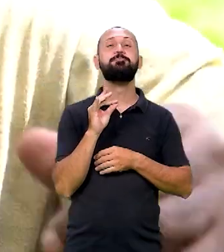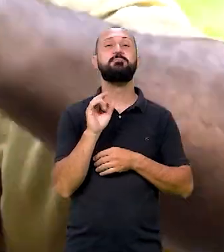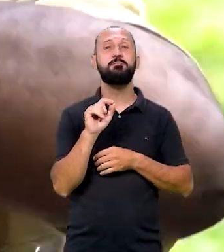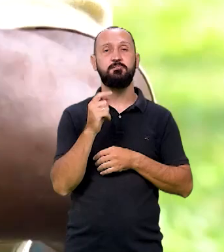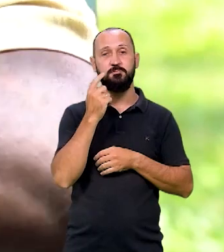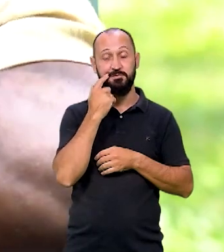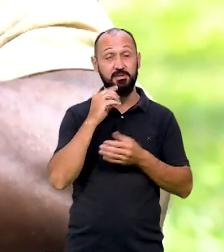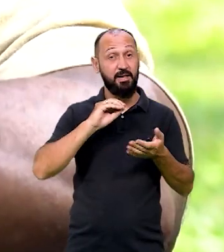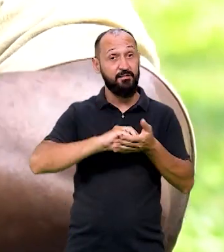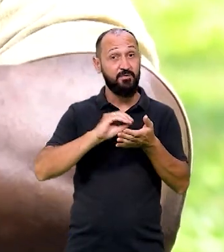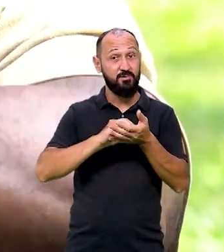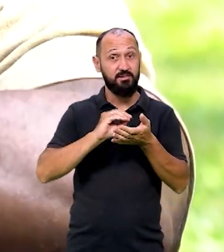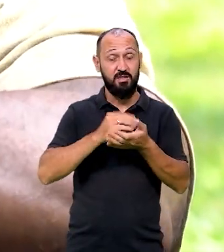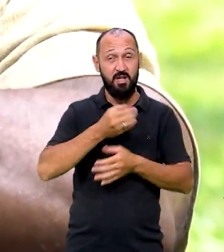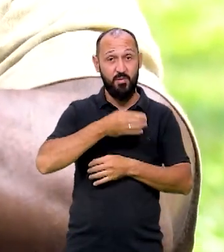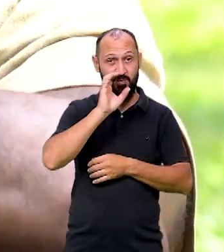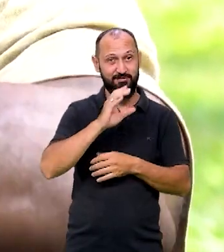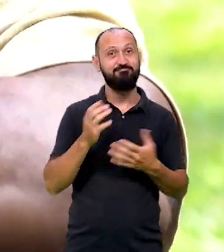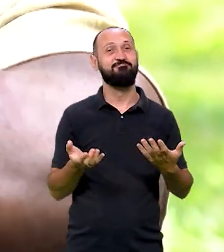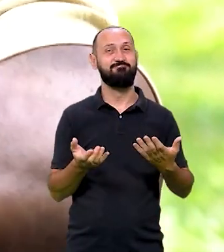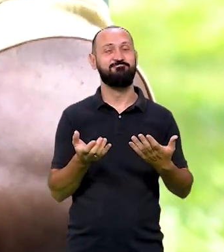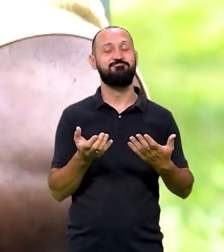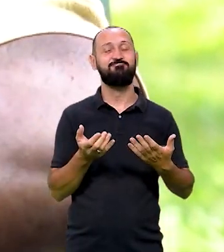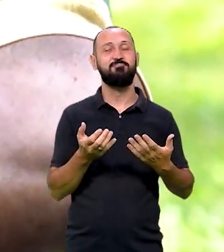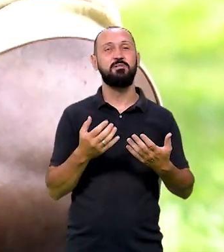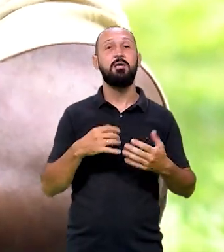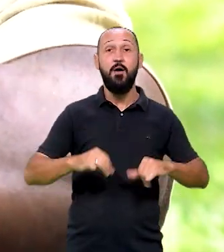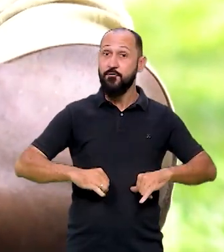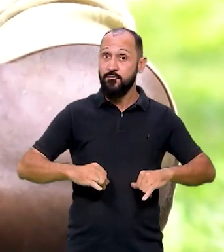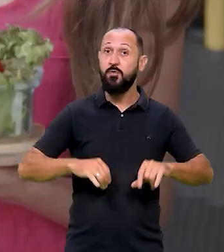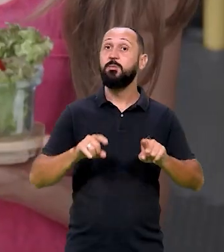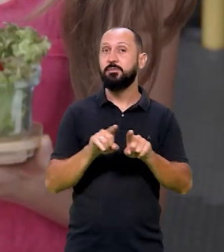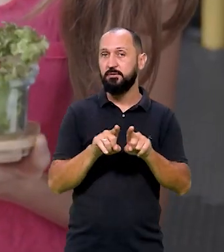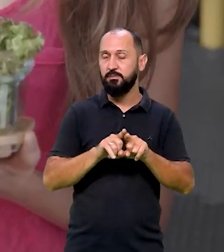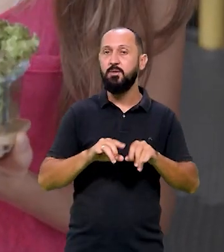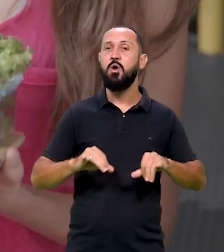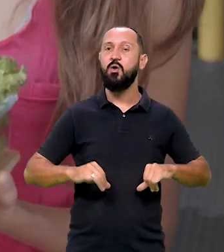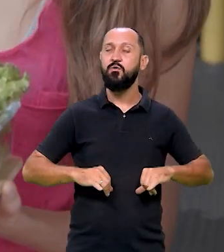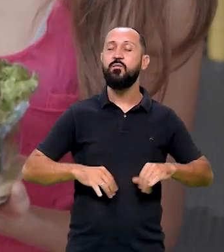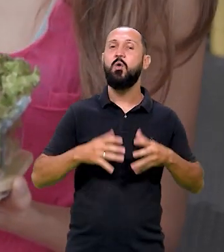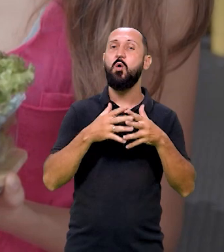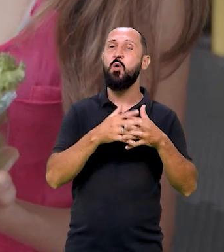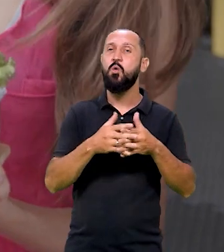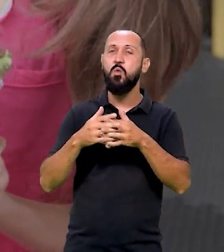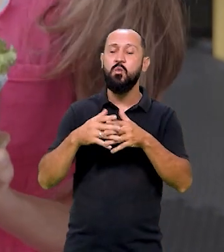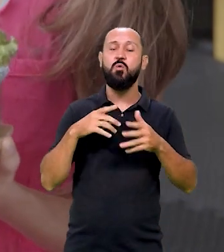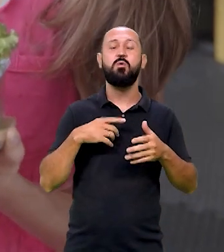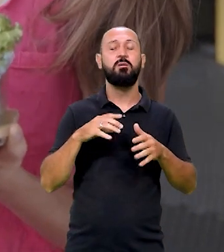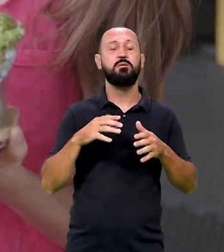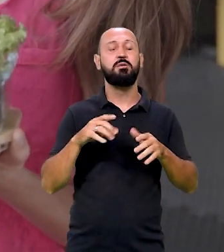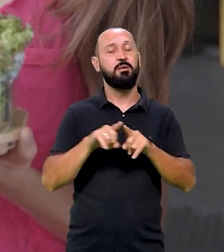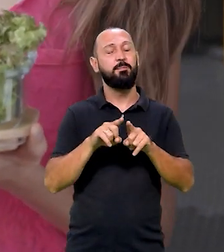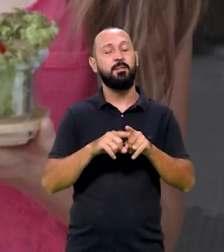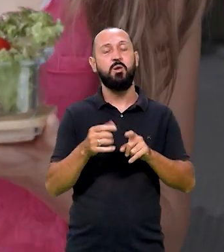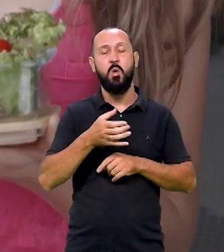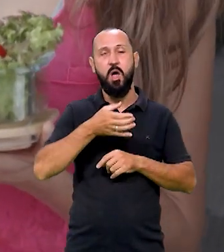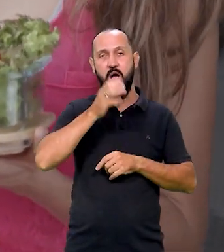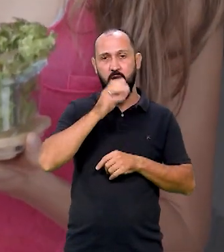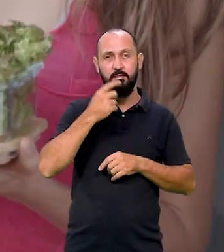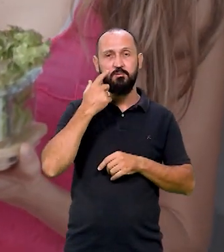ela é um sintoma de desidratação, né? E a fome também, às vezes a fome é confundida com